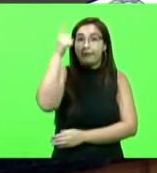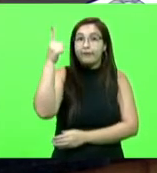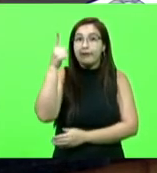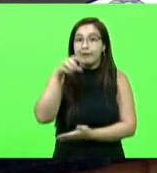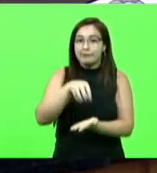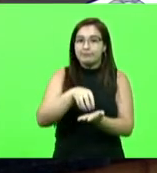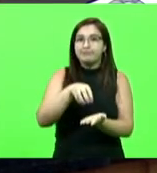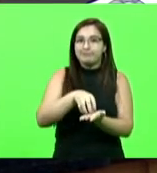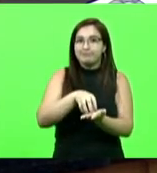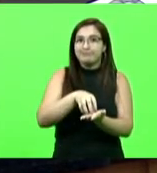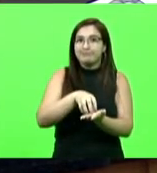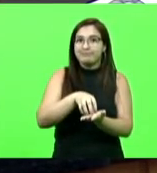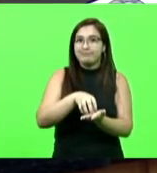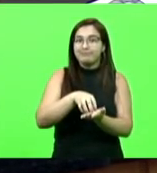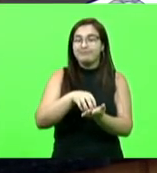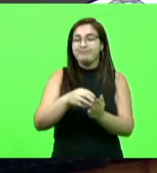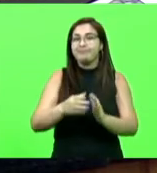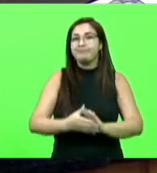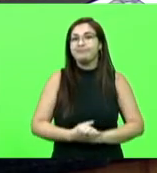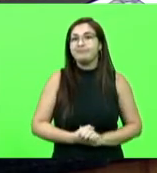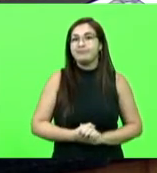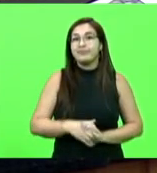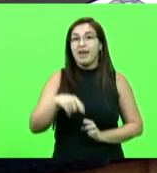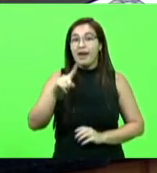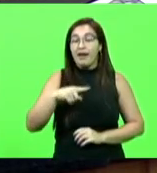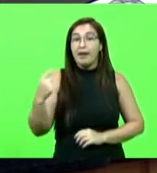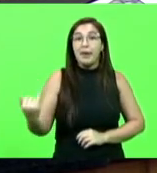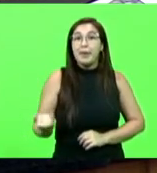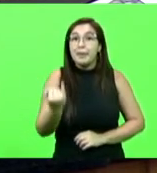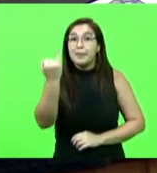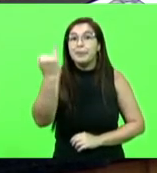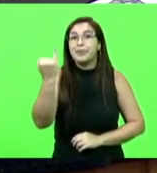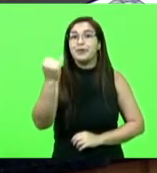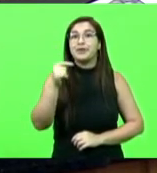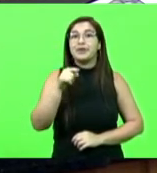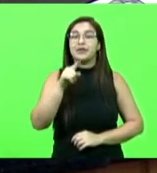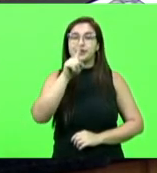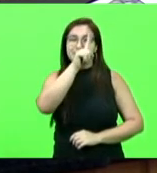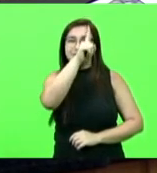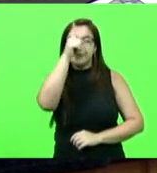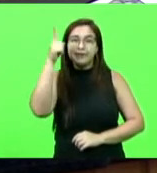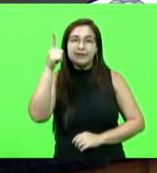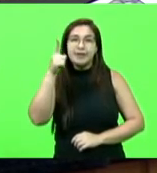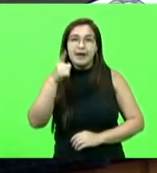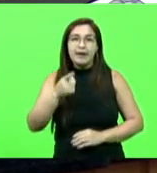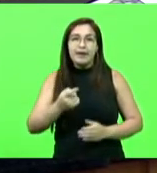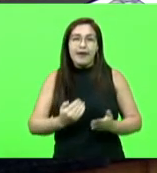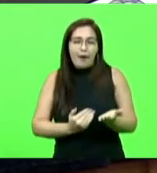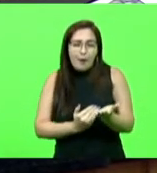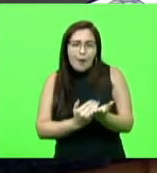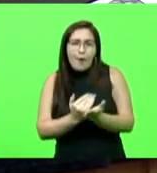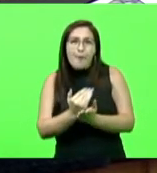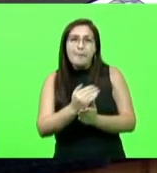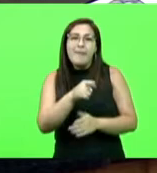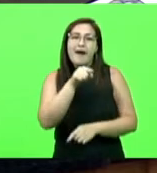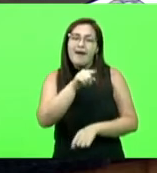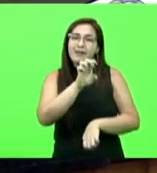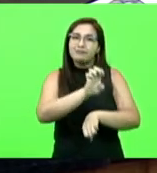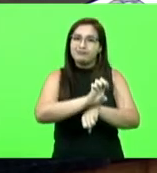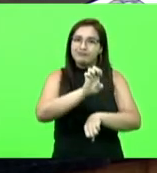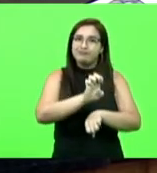centralizada, de cima para baixo. Era fundamental que essa iniciativa nascesse nos estados de